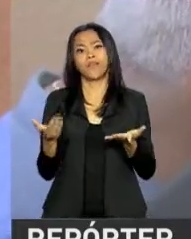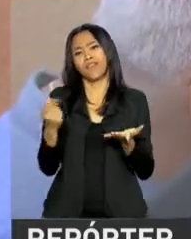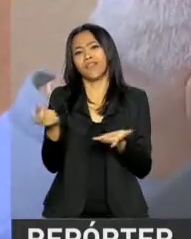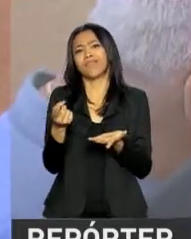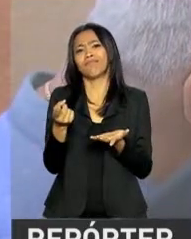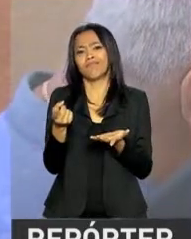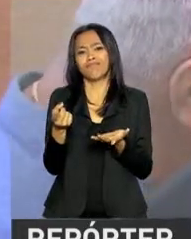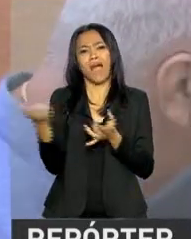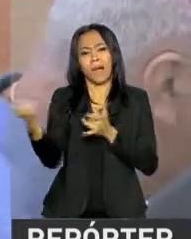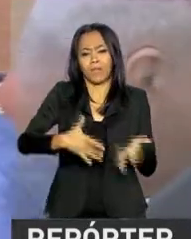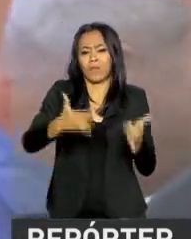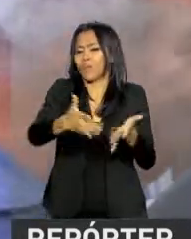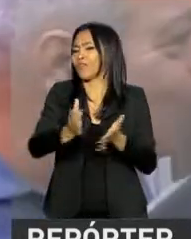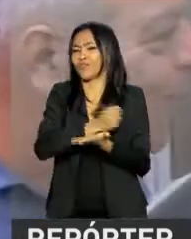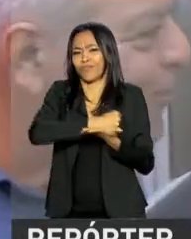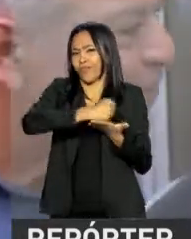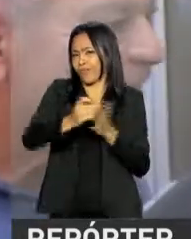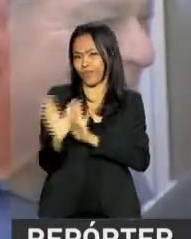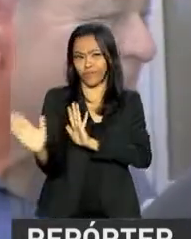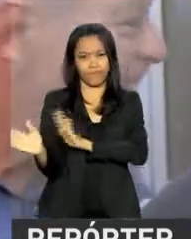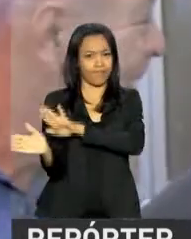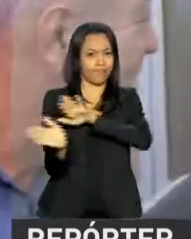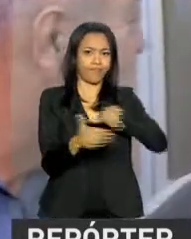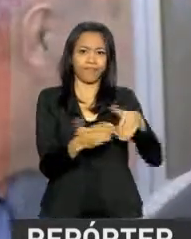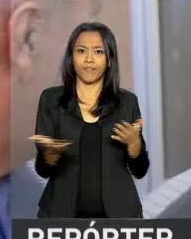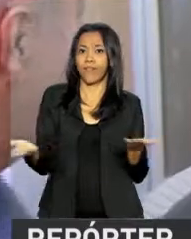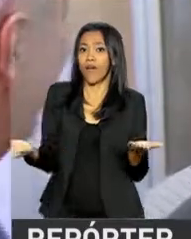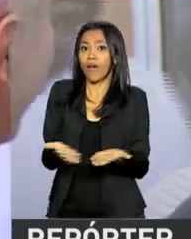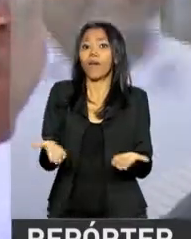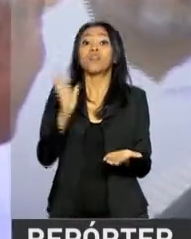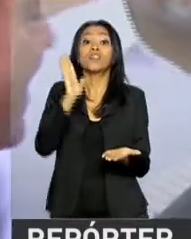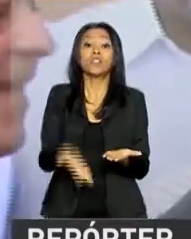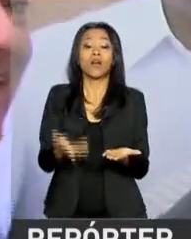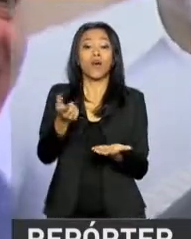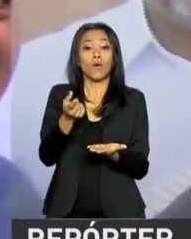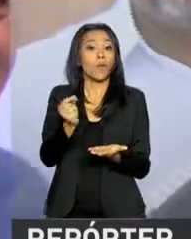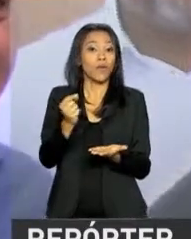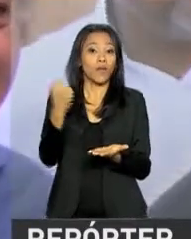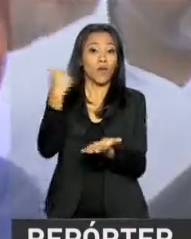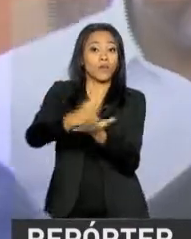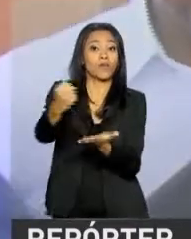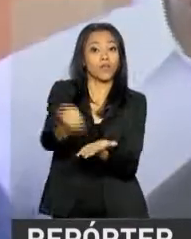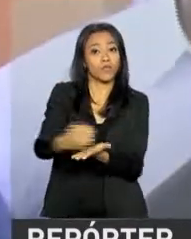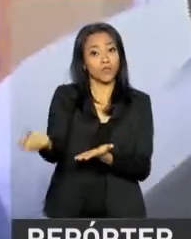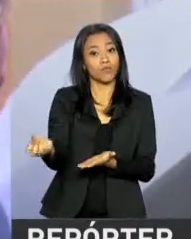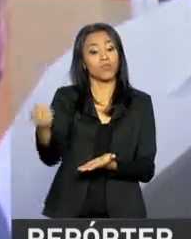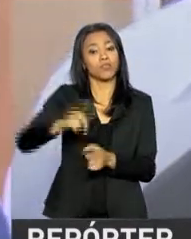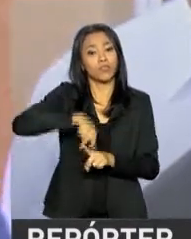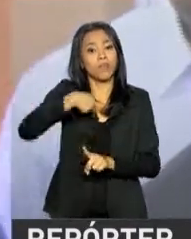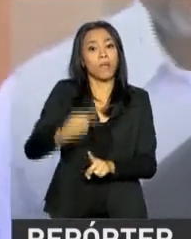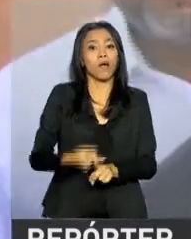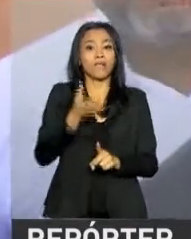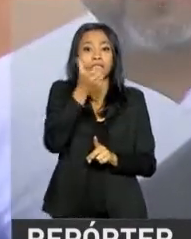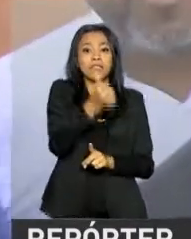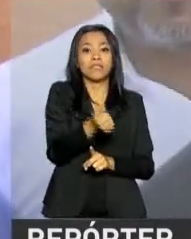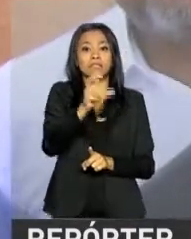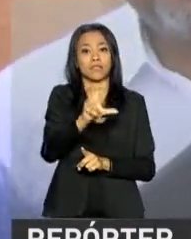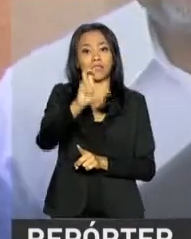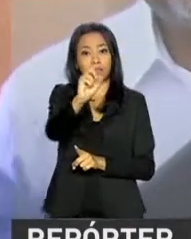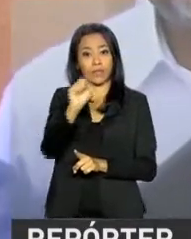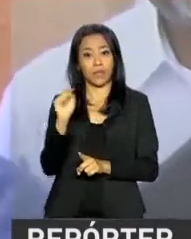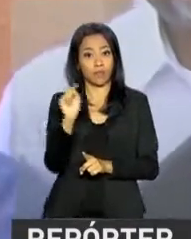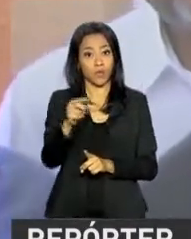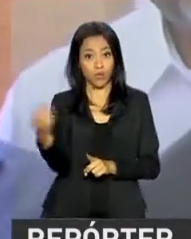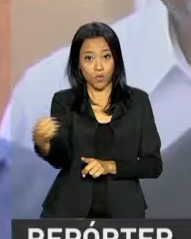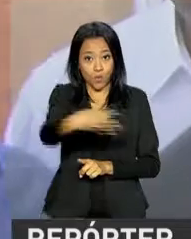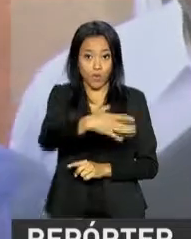há pouco tempo nós colocamos no orçamento para contratar a construção de mais 650 mil novas